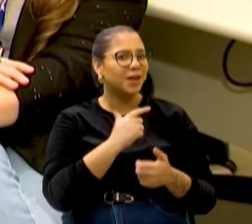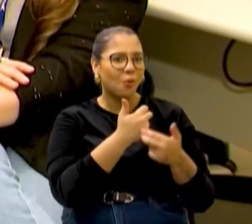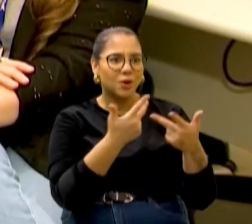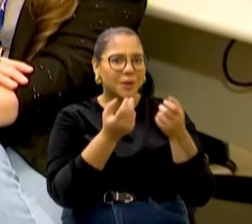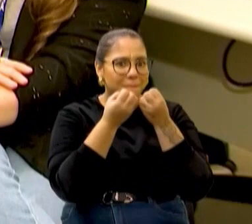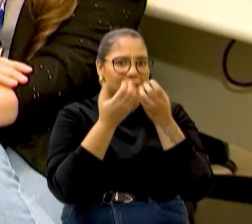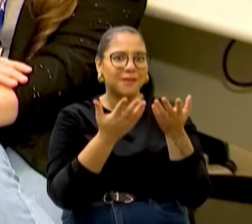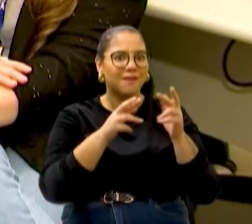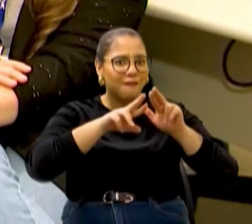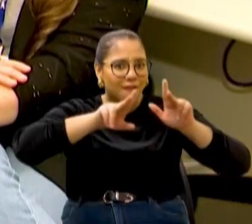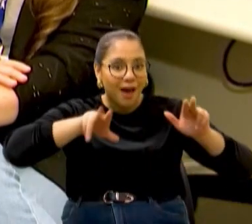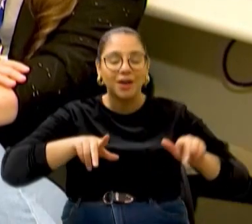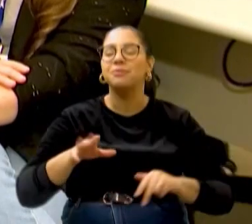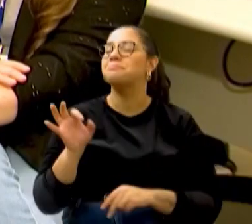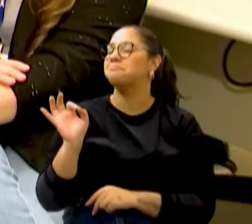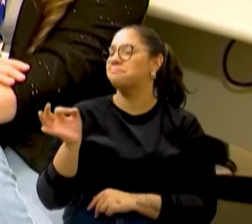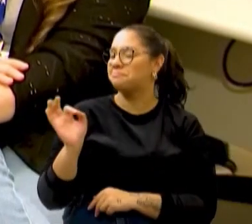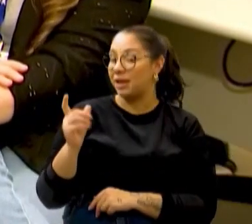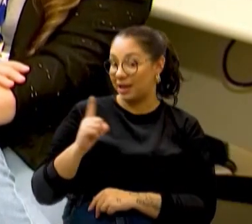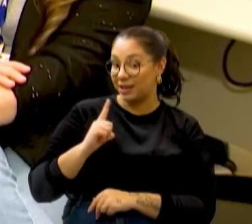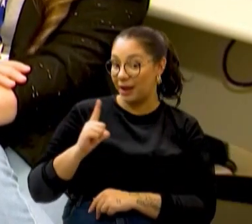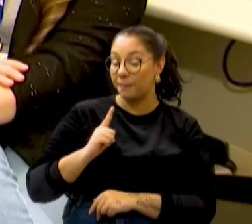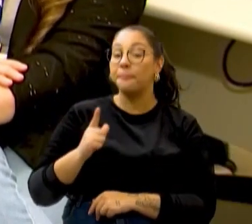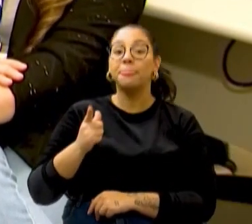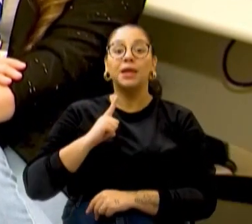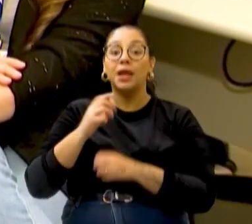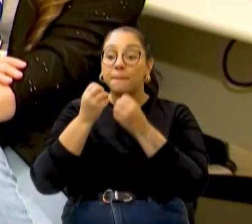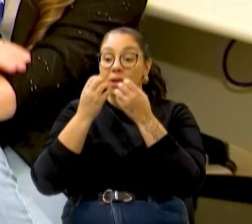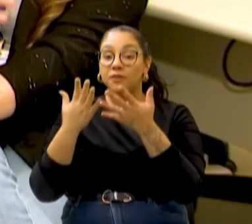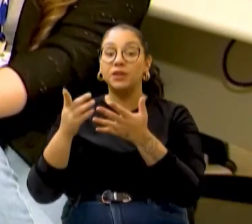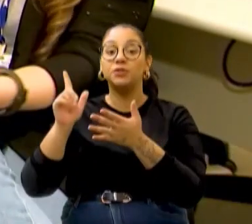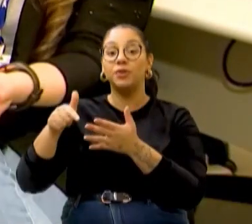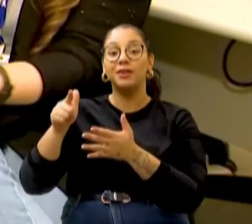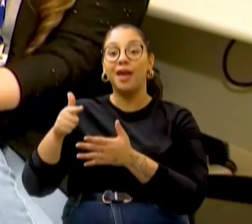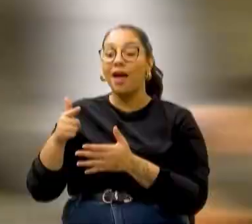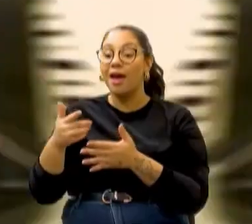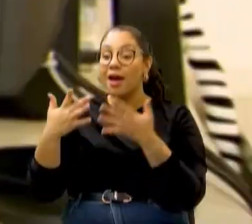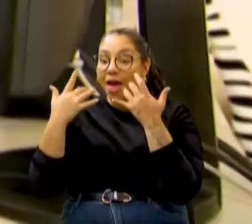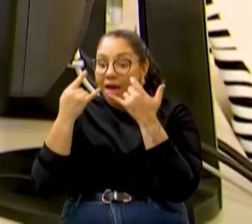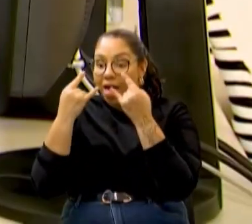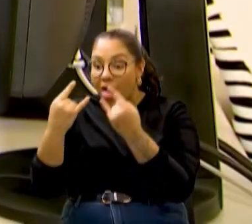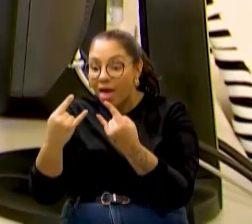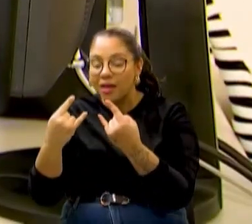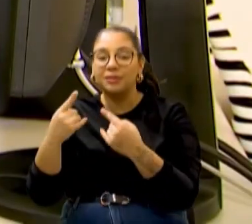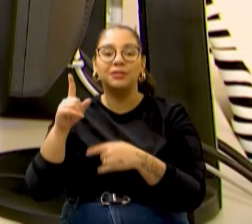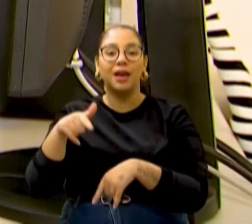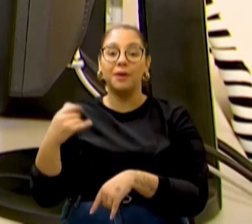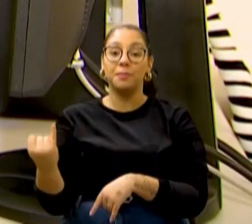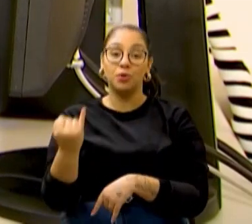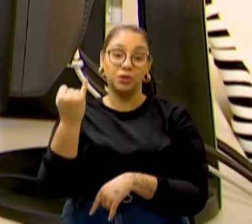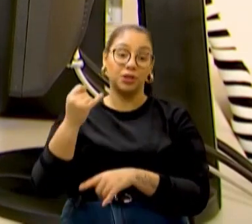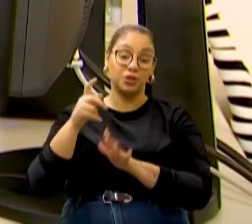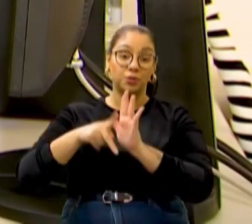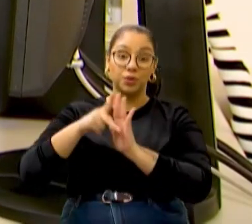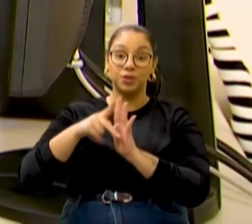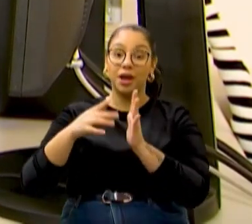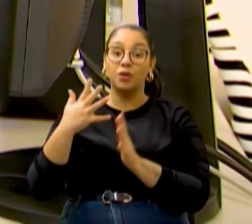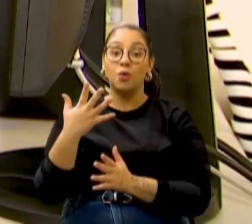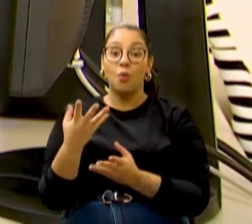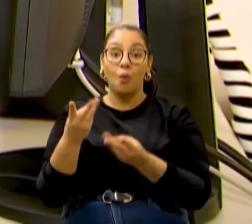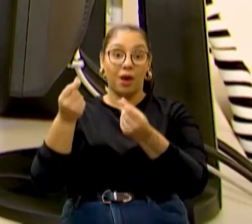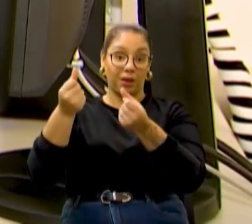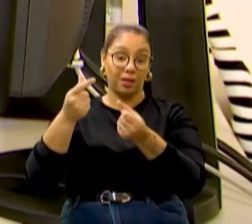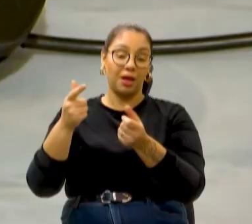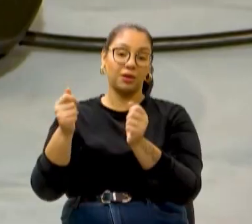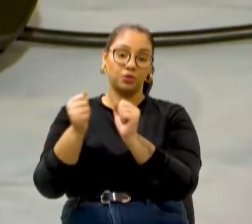quer dizer tem vários benefícios né Ah com certeza além do benefício óbvio que é o engajamento já que isso é fundamental né para que a gente